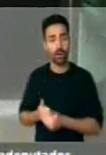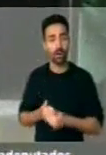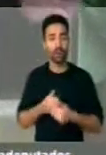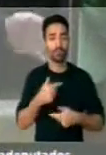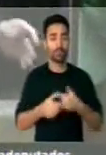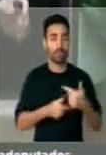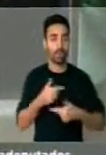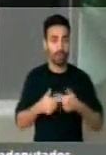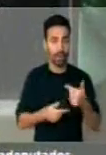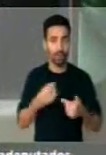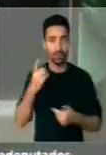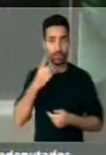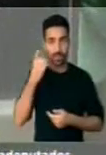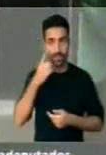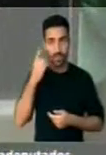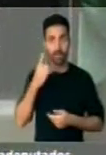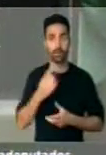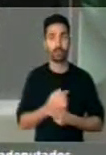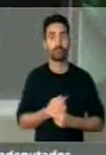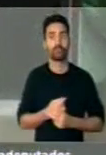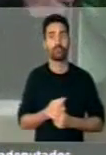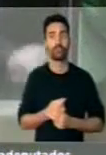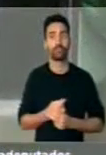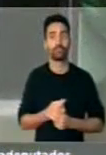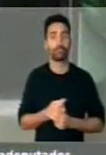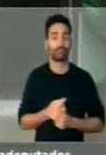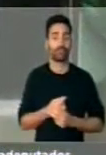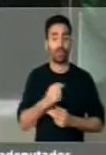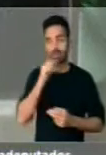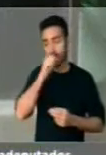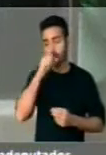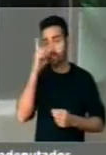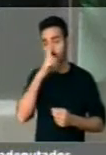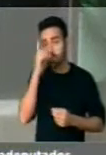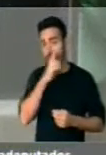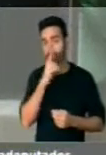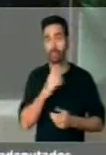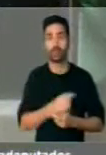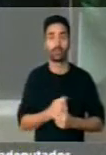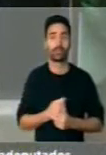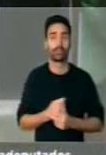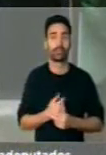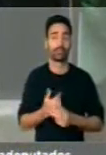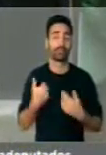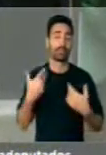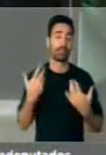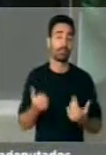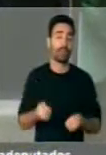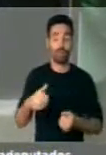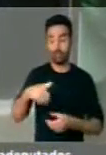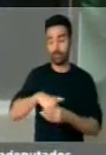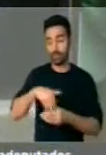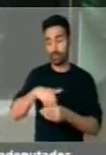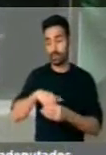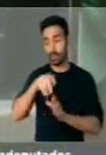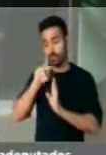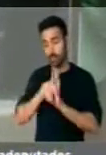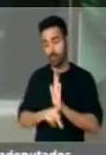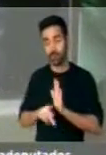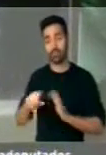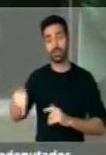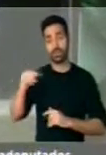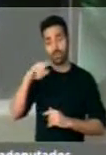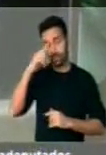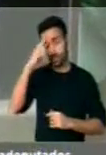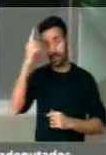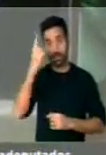ao final no finais de semana. Vamos votar os projetos de iniciativa